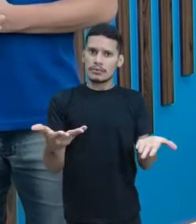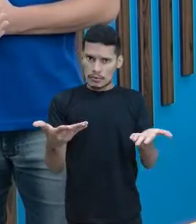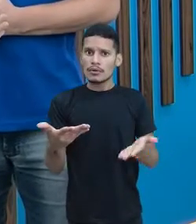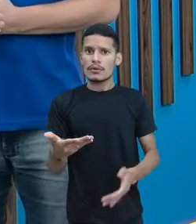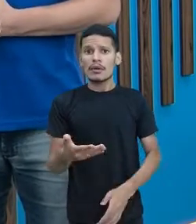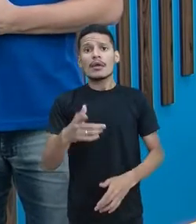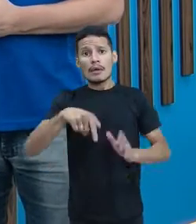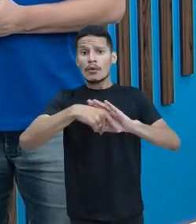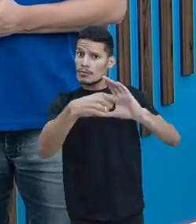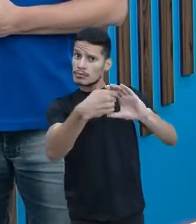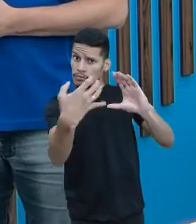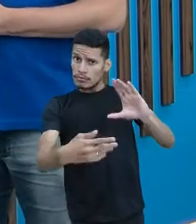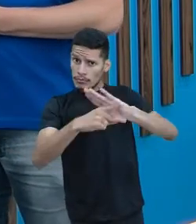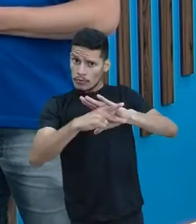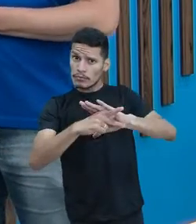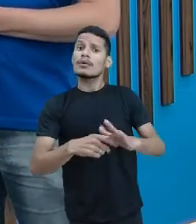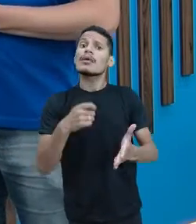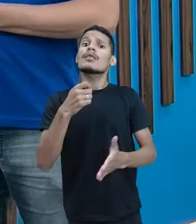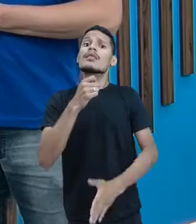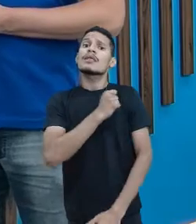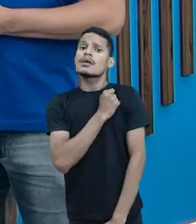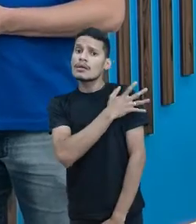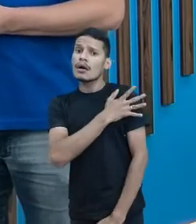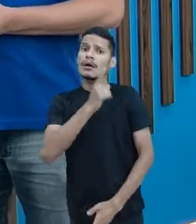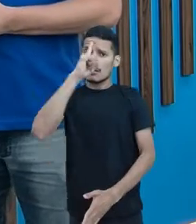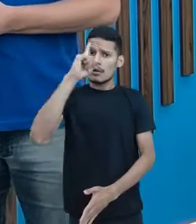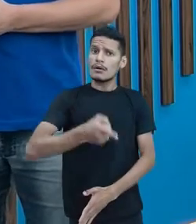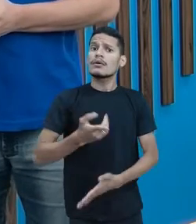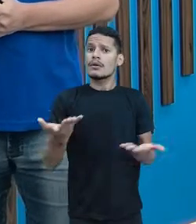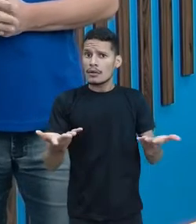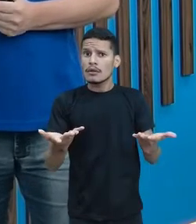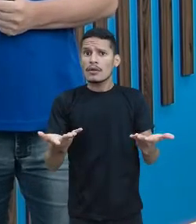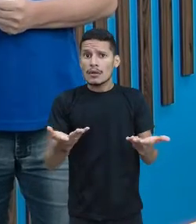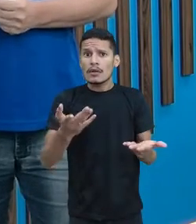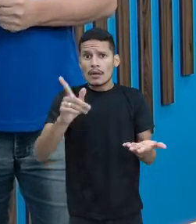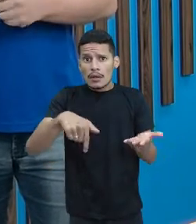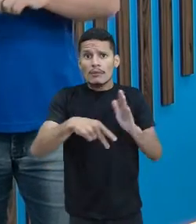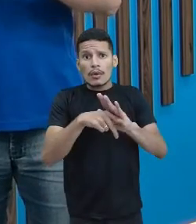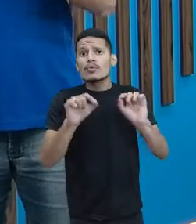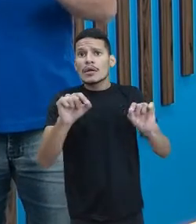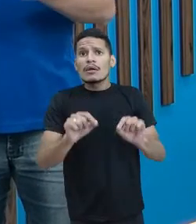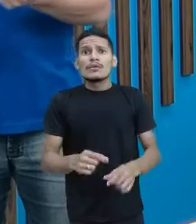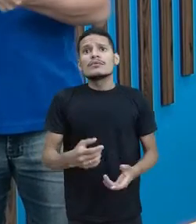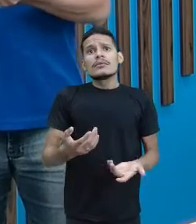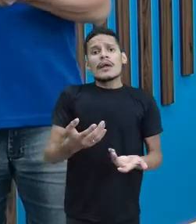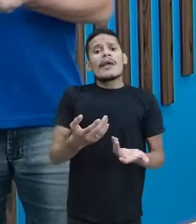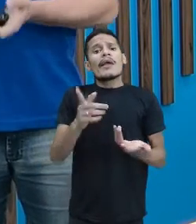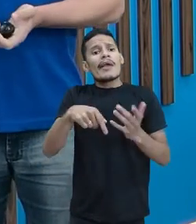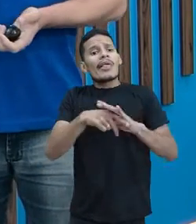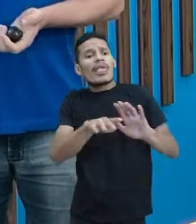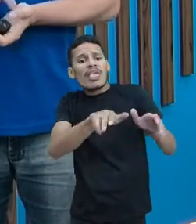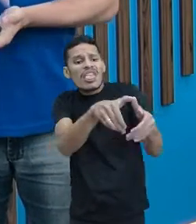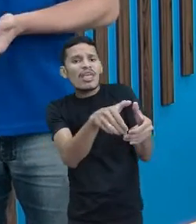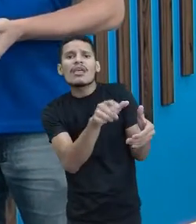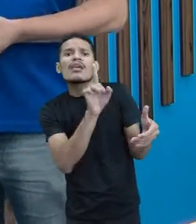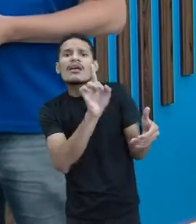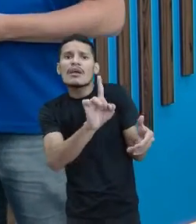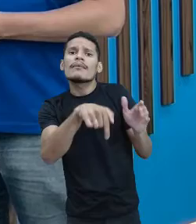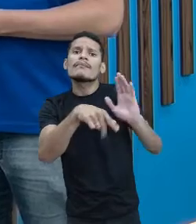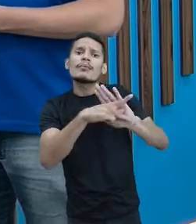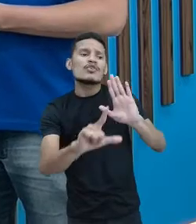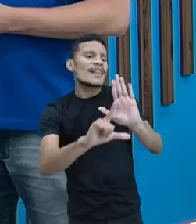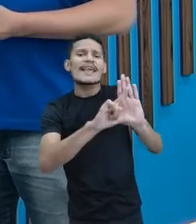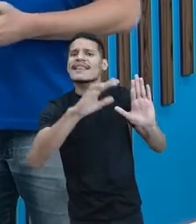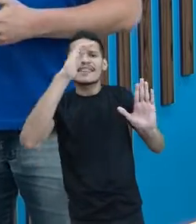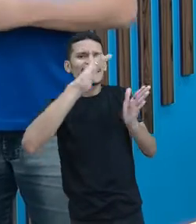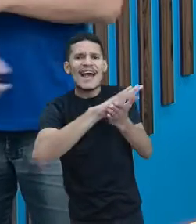caracteriza uma ditadura, um regime político autoritário mantido pela violência de caráter excepcional, é uma exceção e é ilegítimo, tá